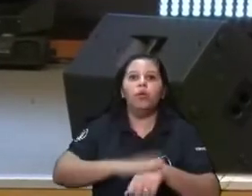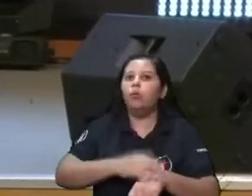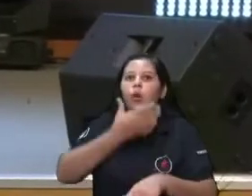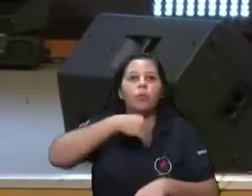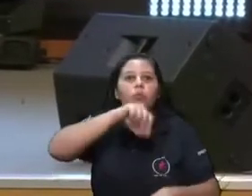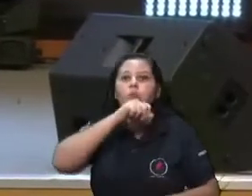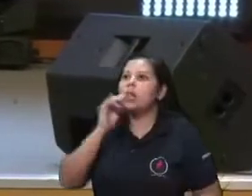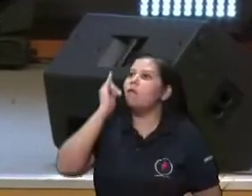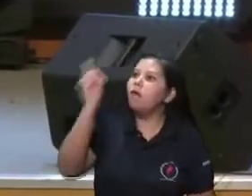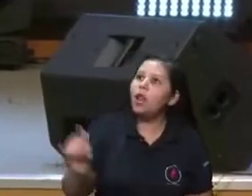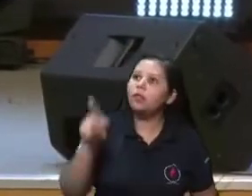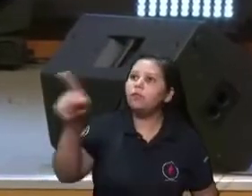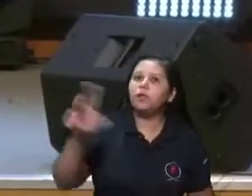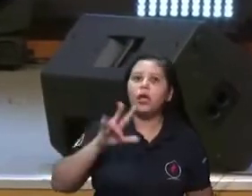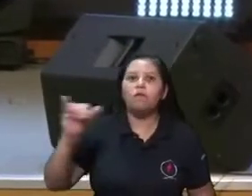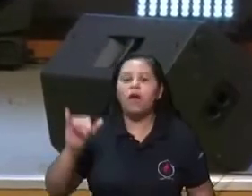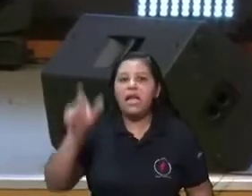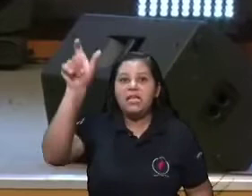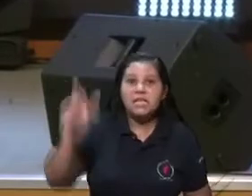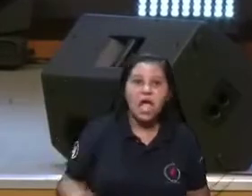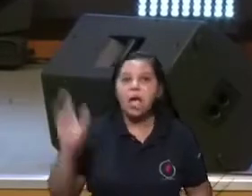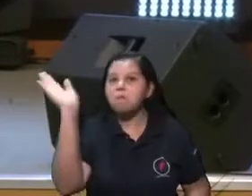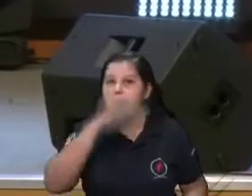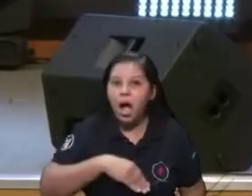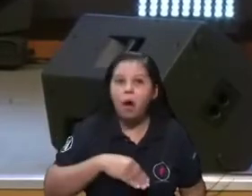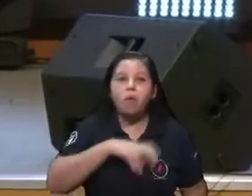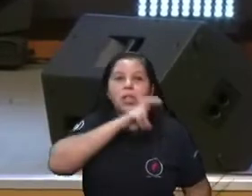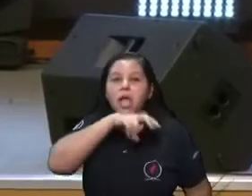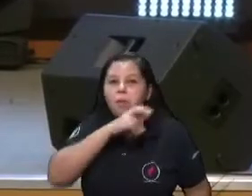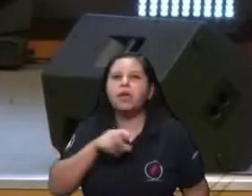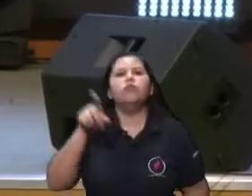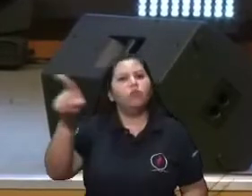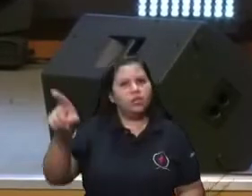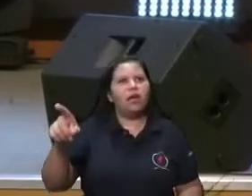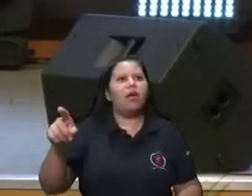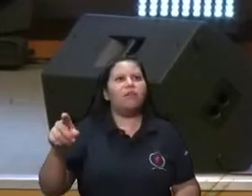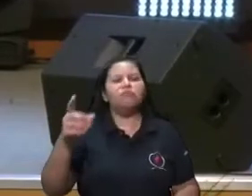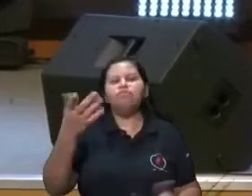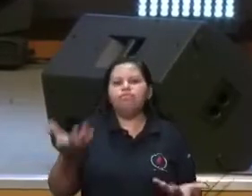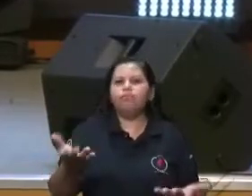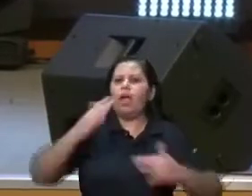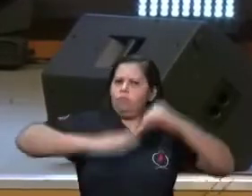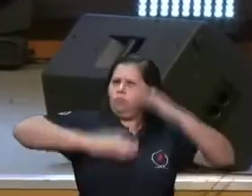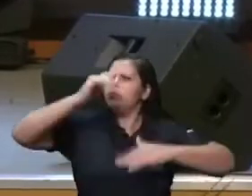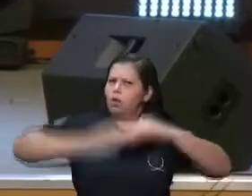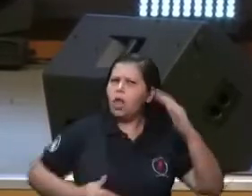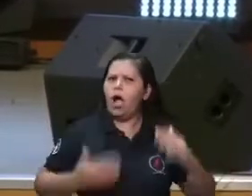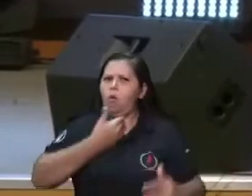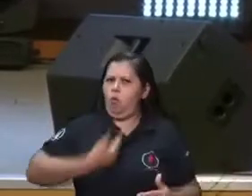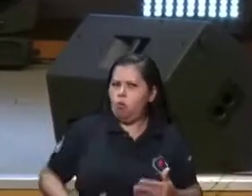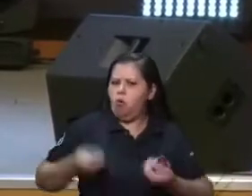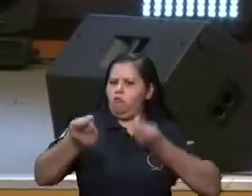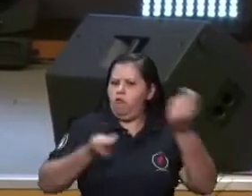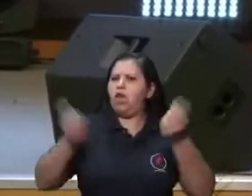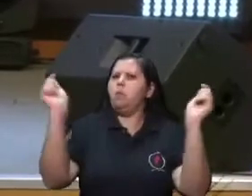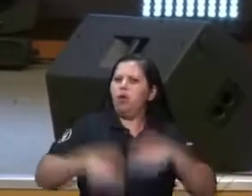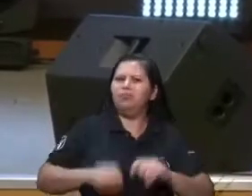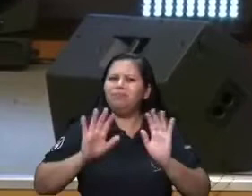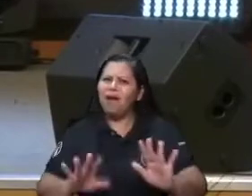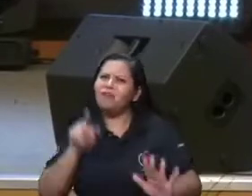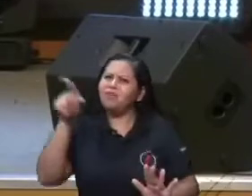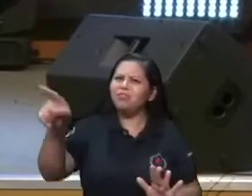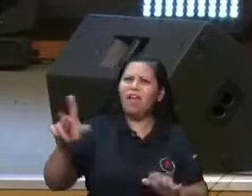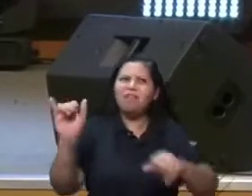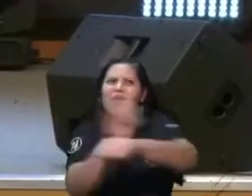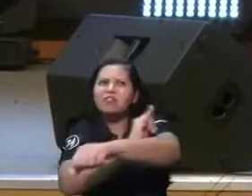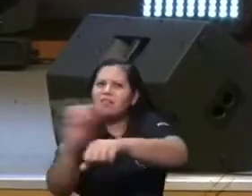Você tem poder, você é um bom governante, você vai fazer coisas importantes, interessantes, mas os seus métodos são estranhos, você